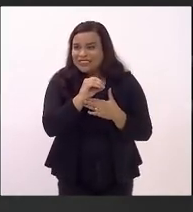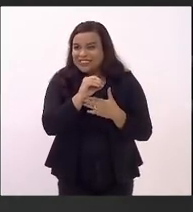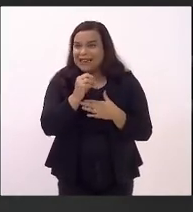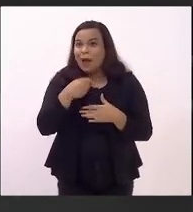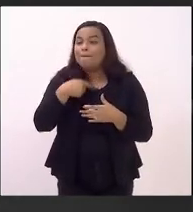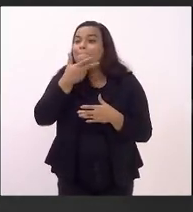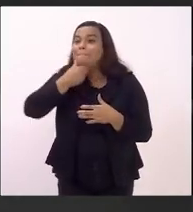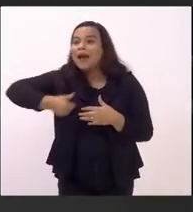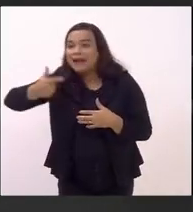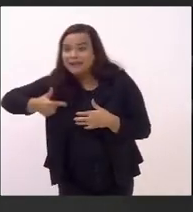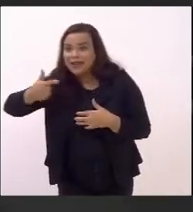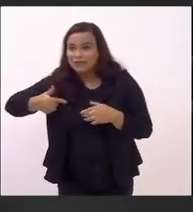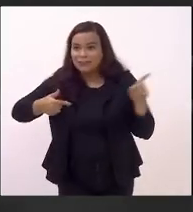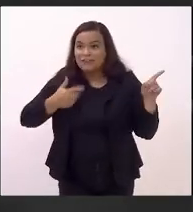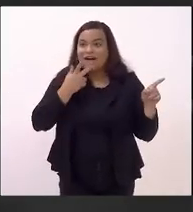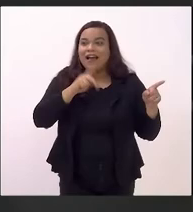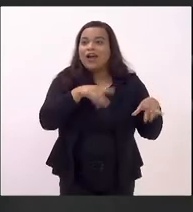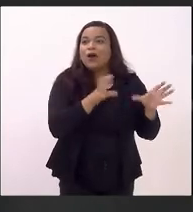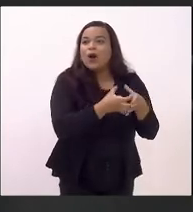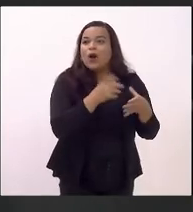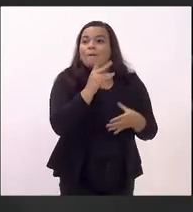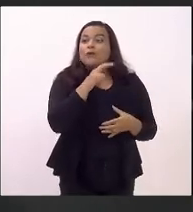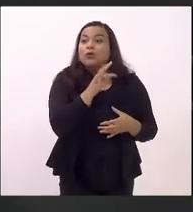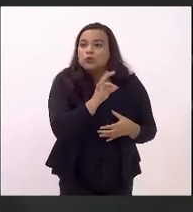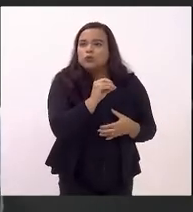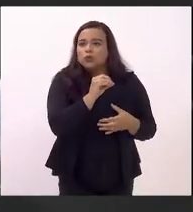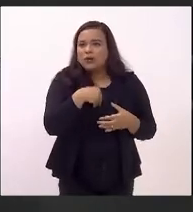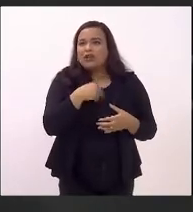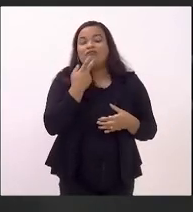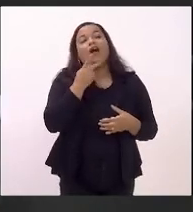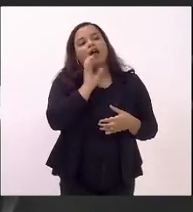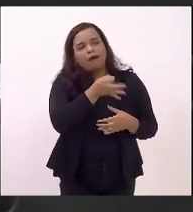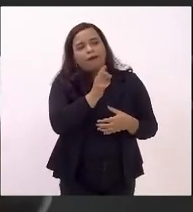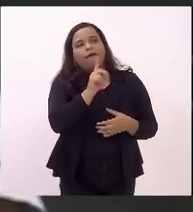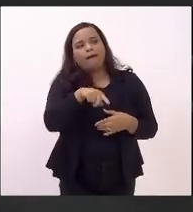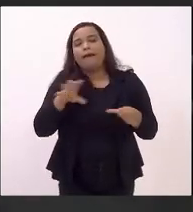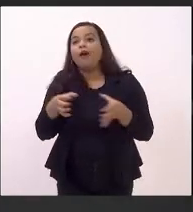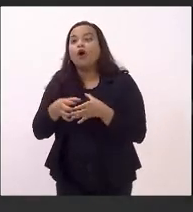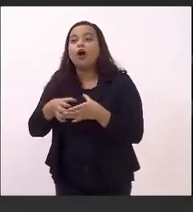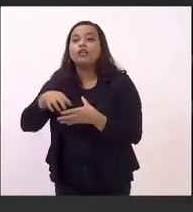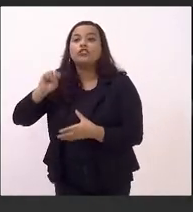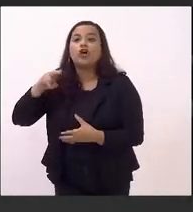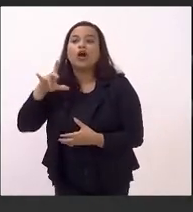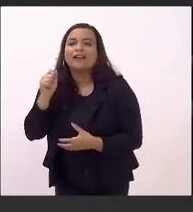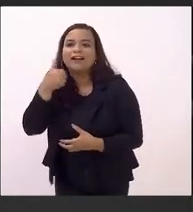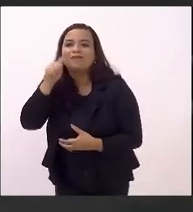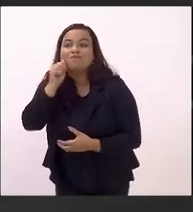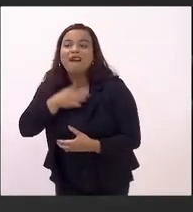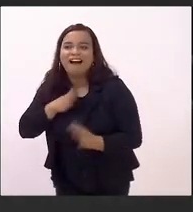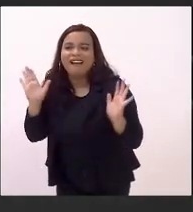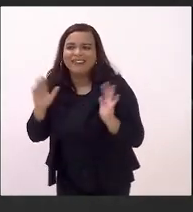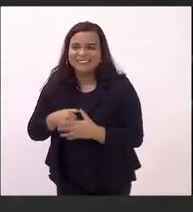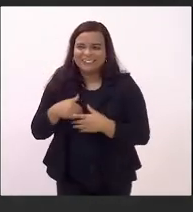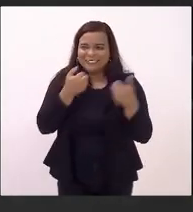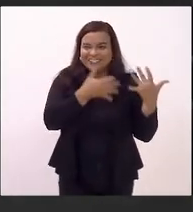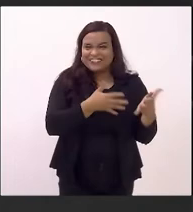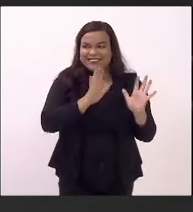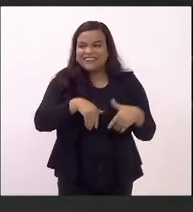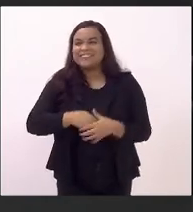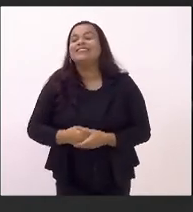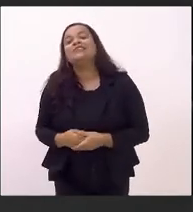eles querem me provocar, diz que é o coletivo Broto. Aí eu digo assim, tem um coletivo, então, Sônia da Mauriti, lá em casa.